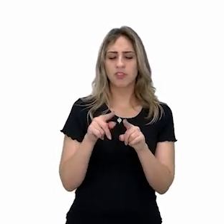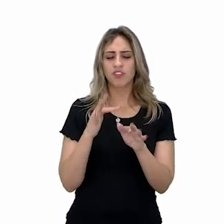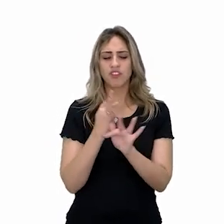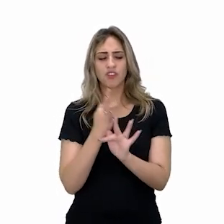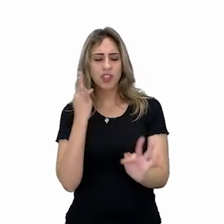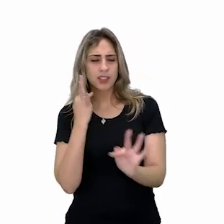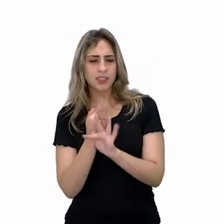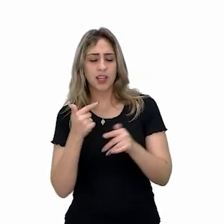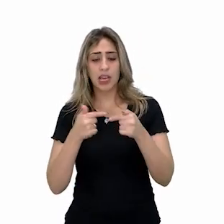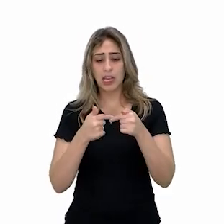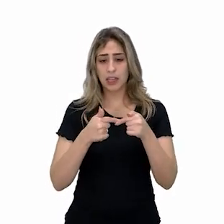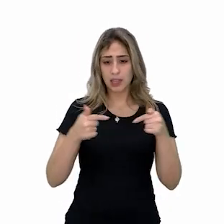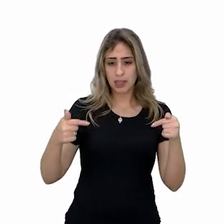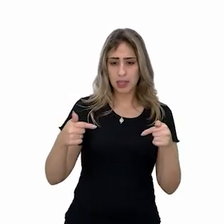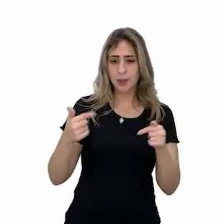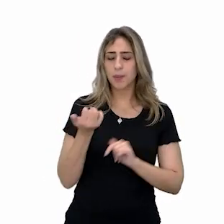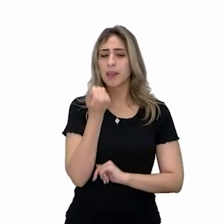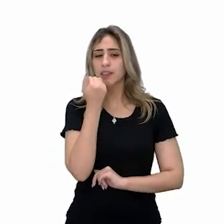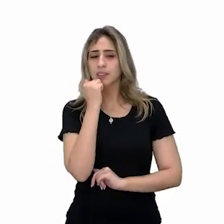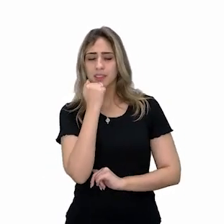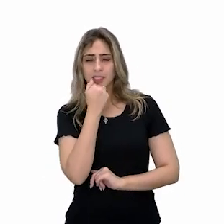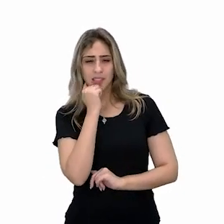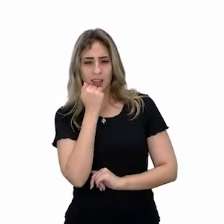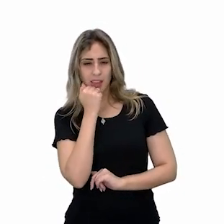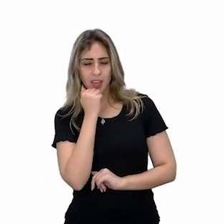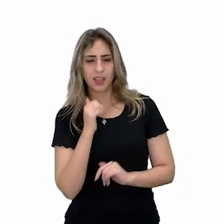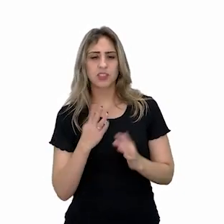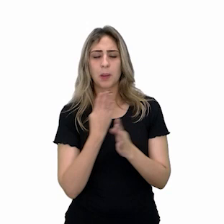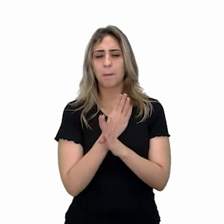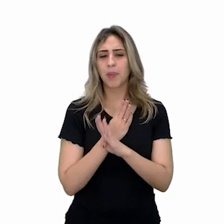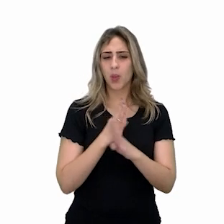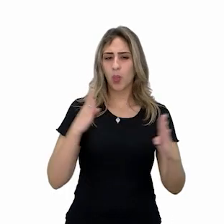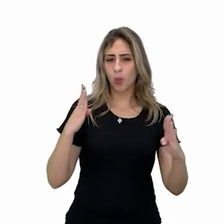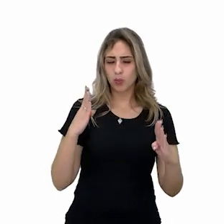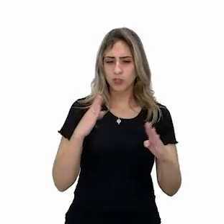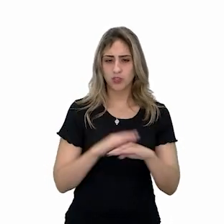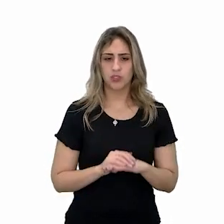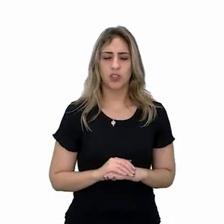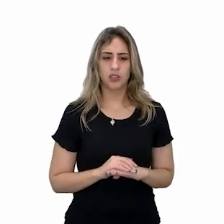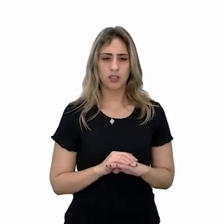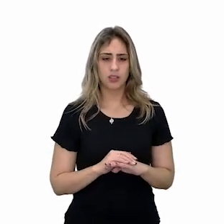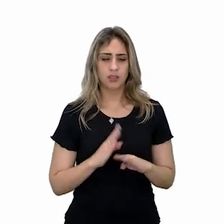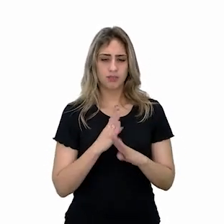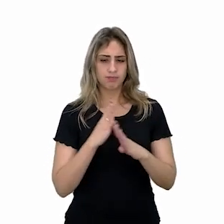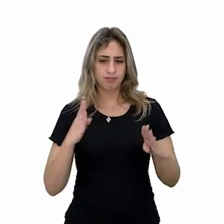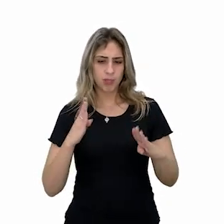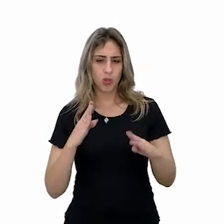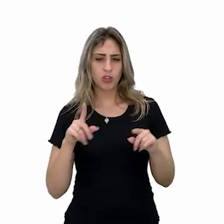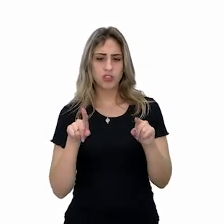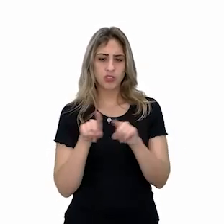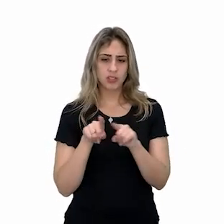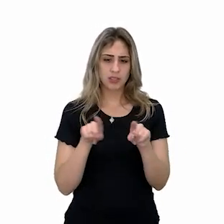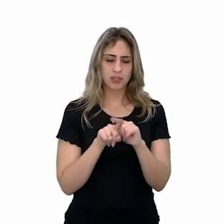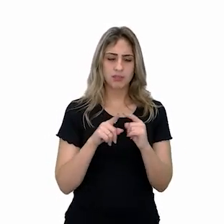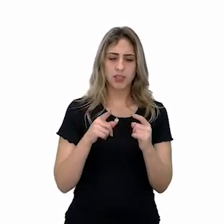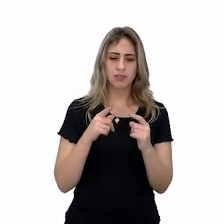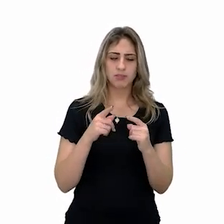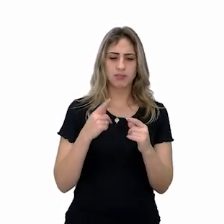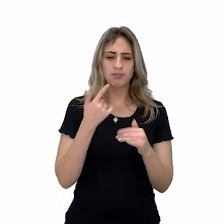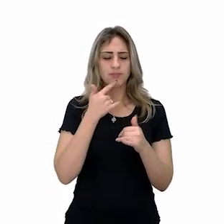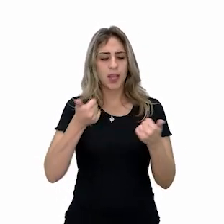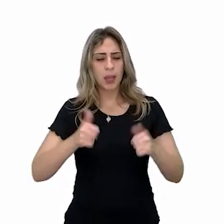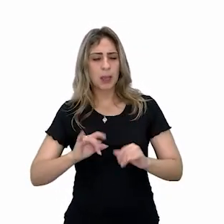física, química, ciências, biologia. E é lógico, nós não